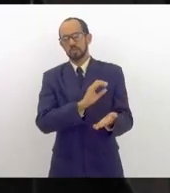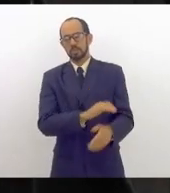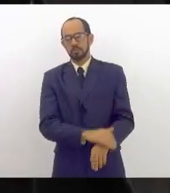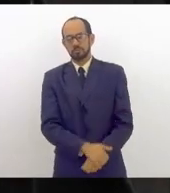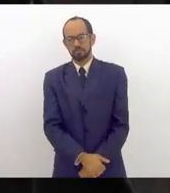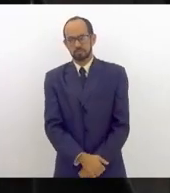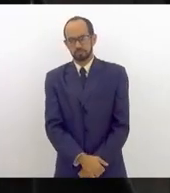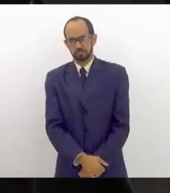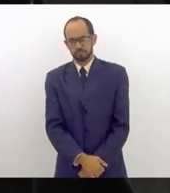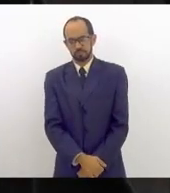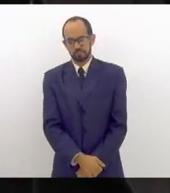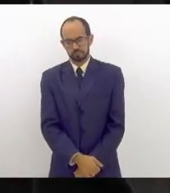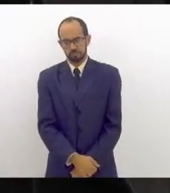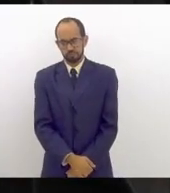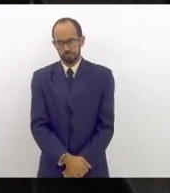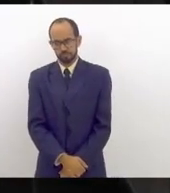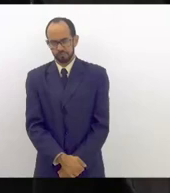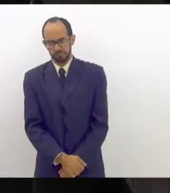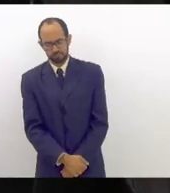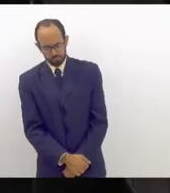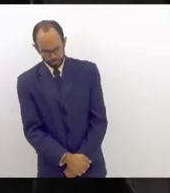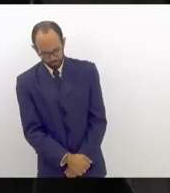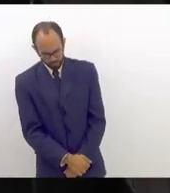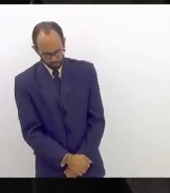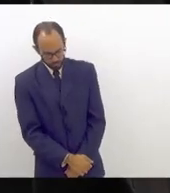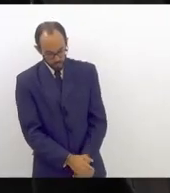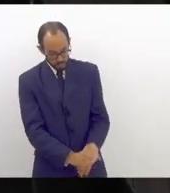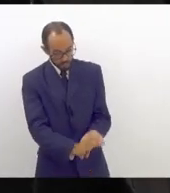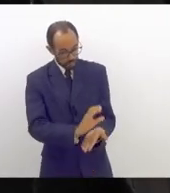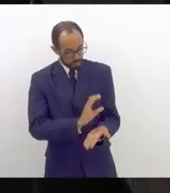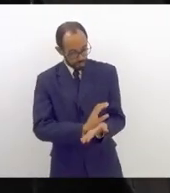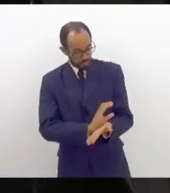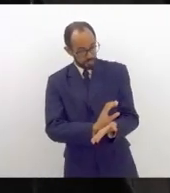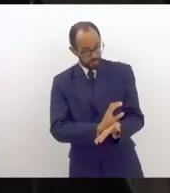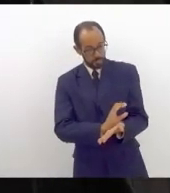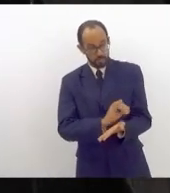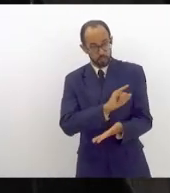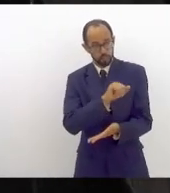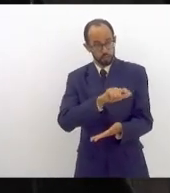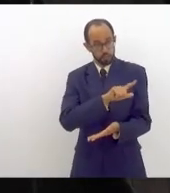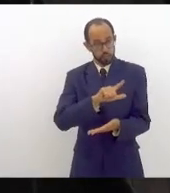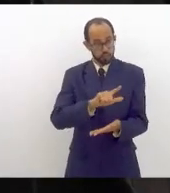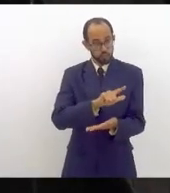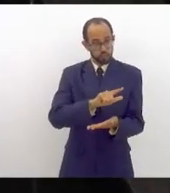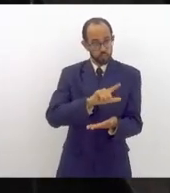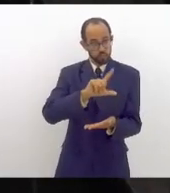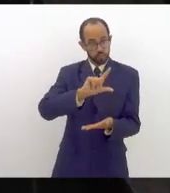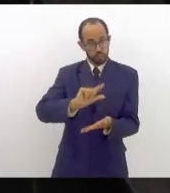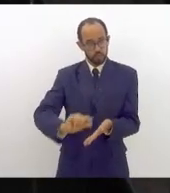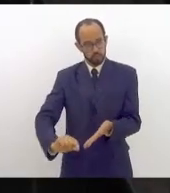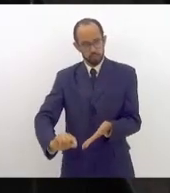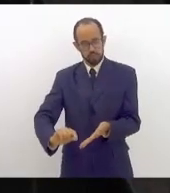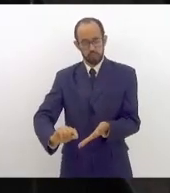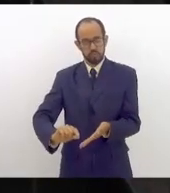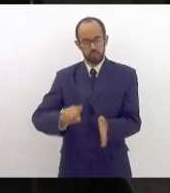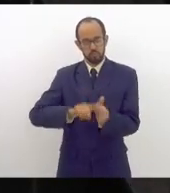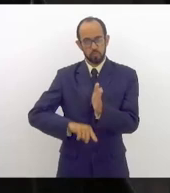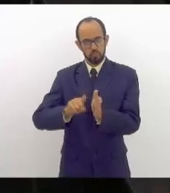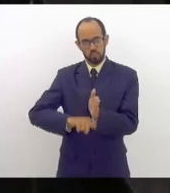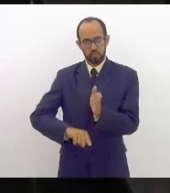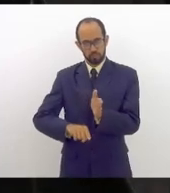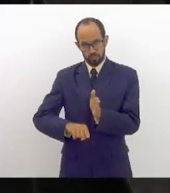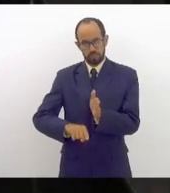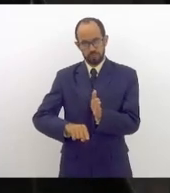as receitas, no meio do ano, passaram a ser subtraídas. E aí